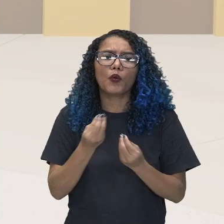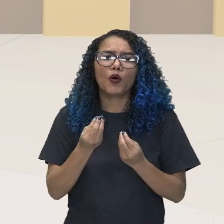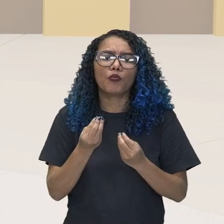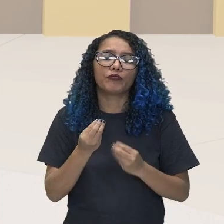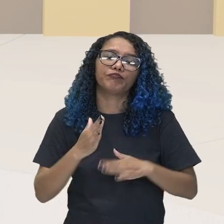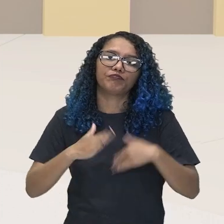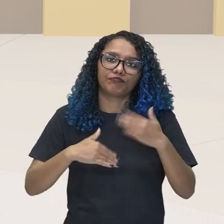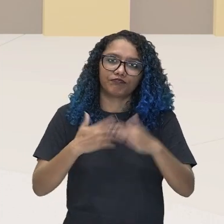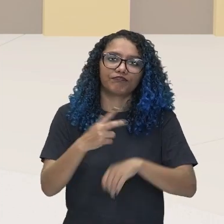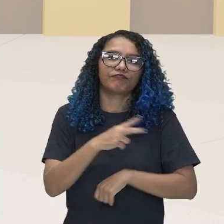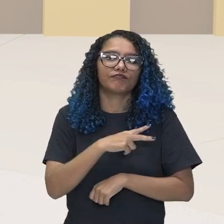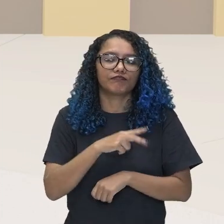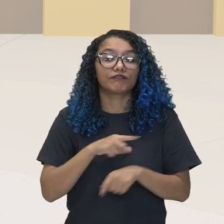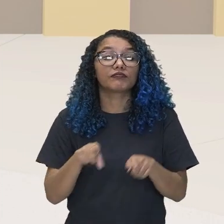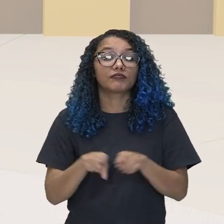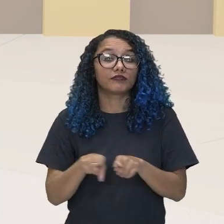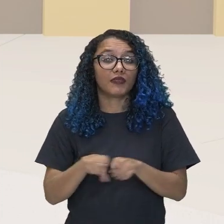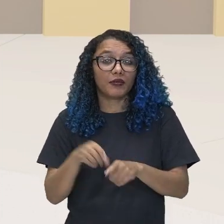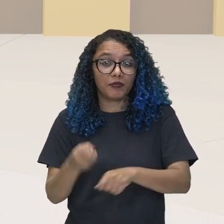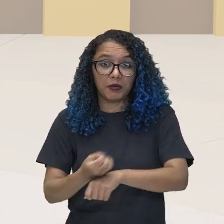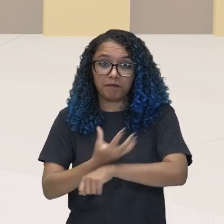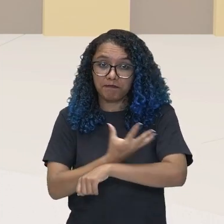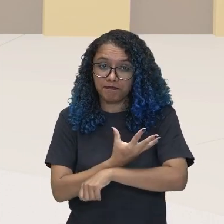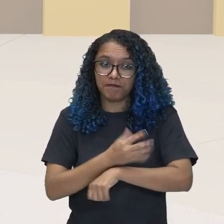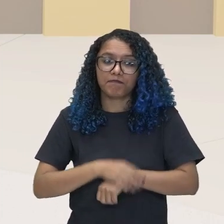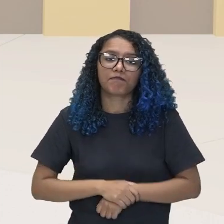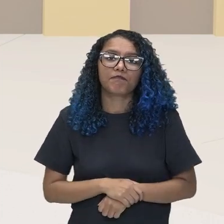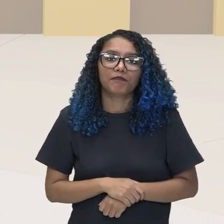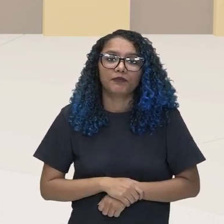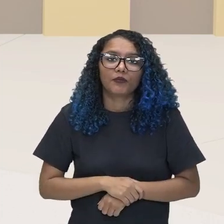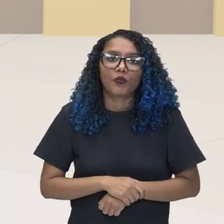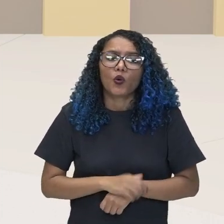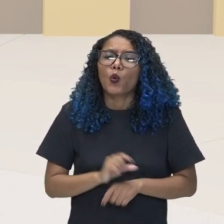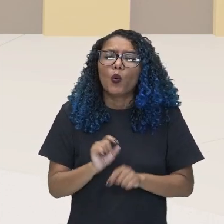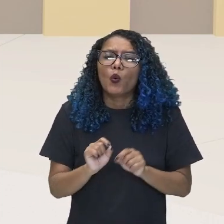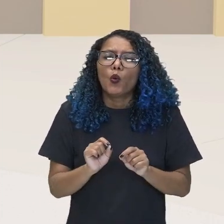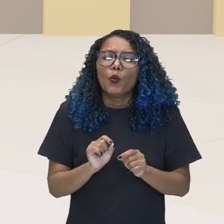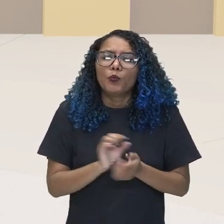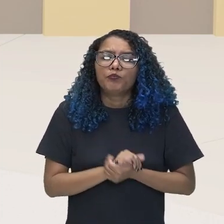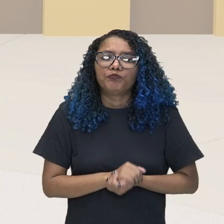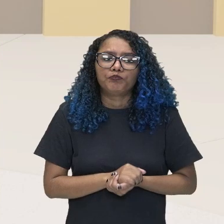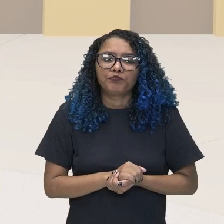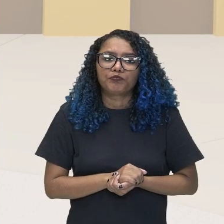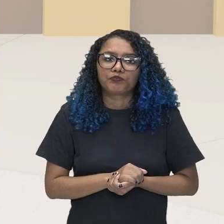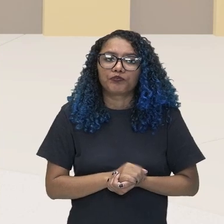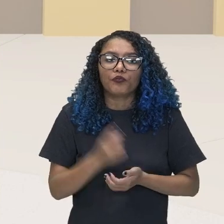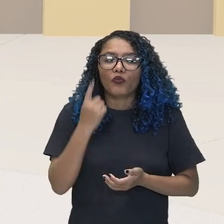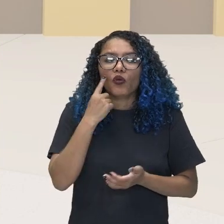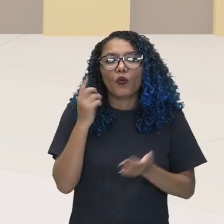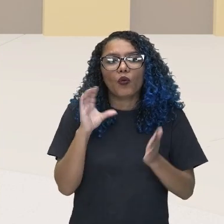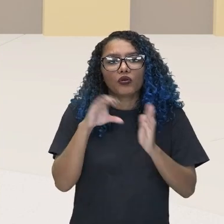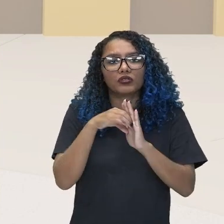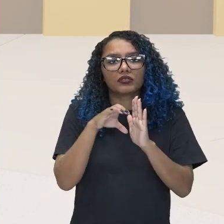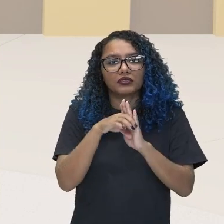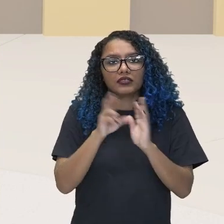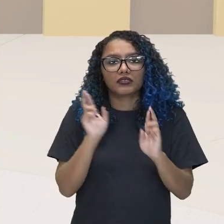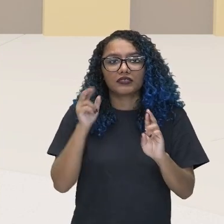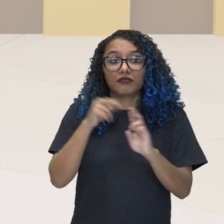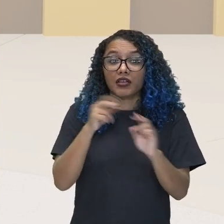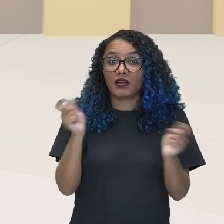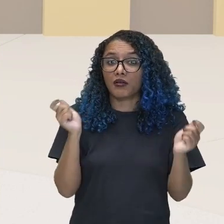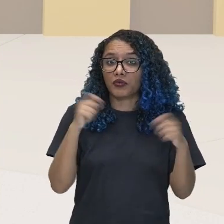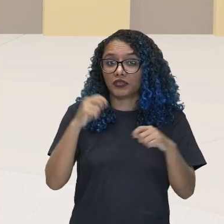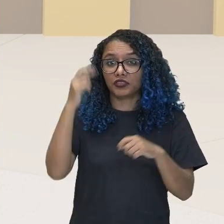pessoal e emocional. Ele trata-se de um conceito que envolve a capacidade de